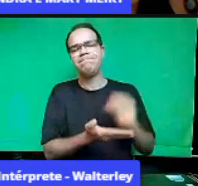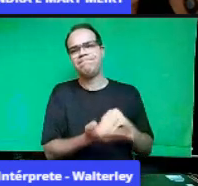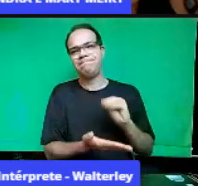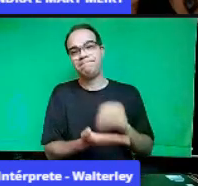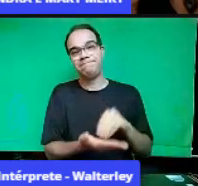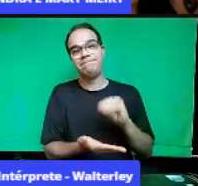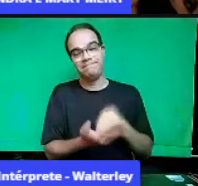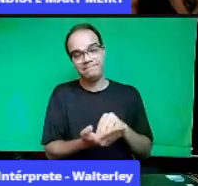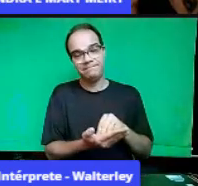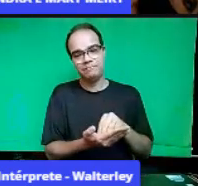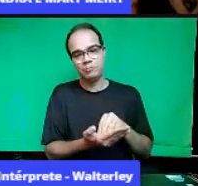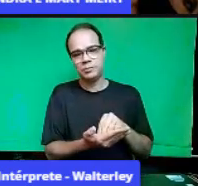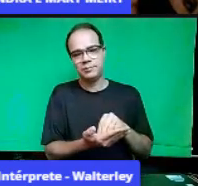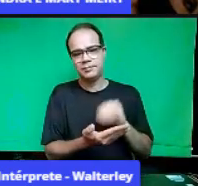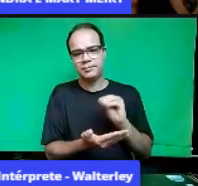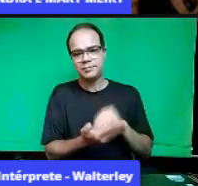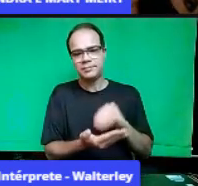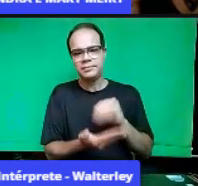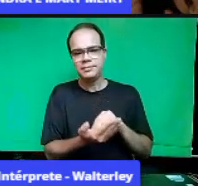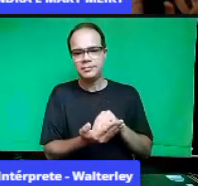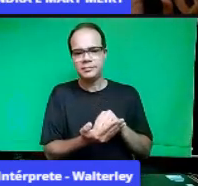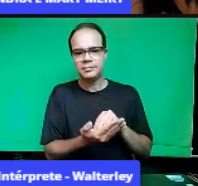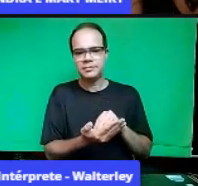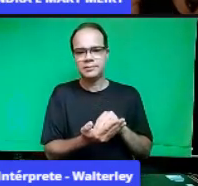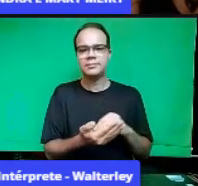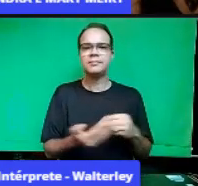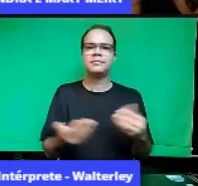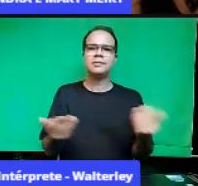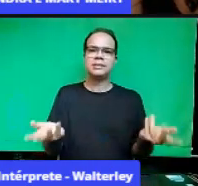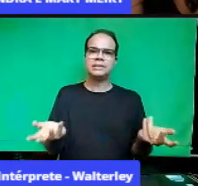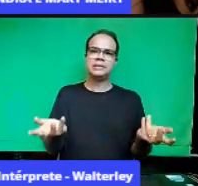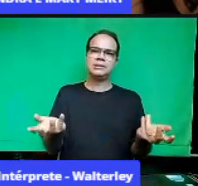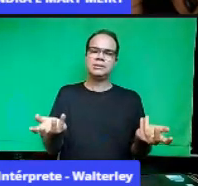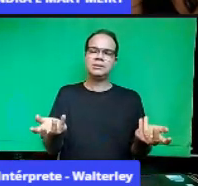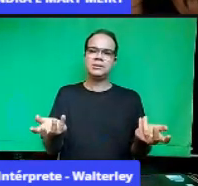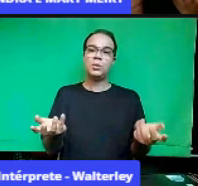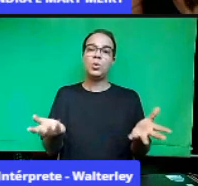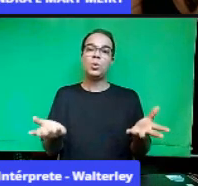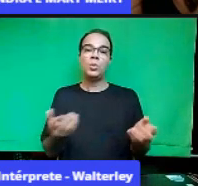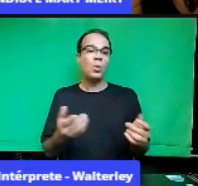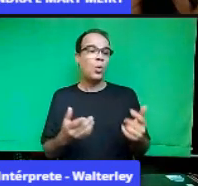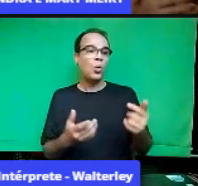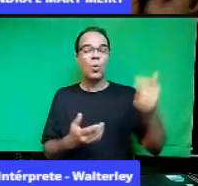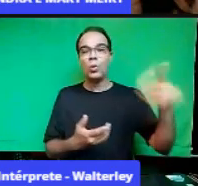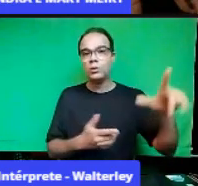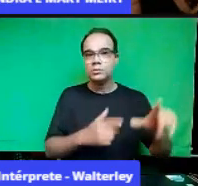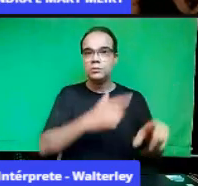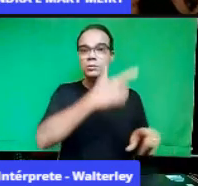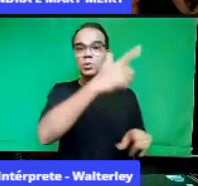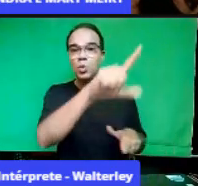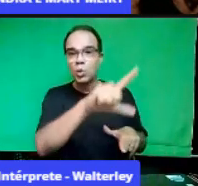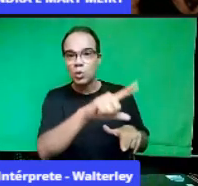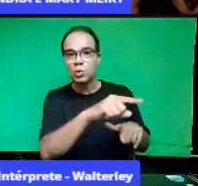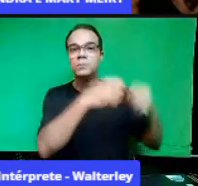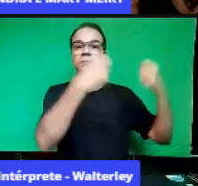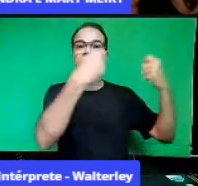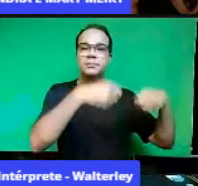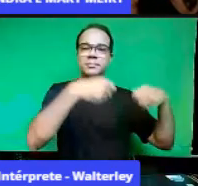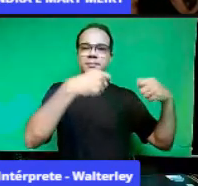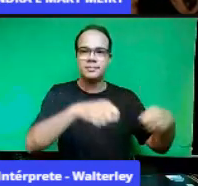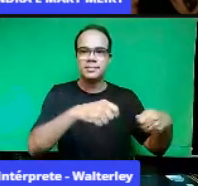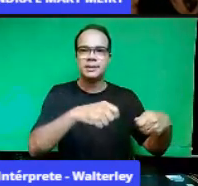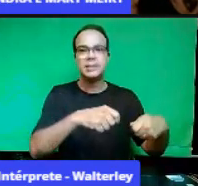de desenvolvimento proximal, que é o percurso que o indivíduo precisa seguir para desenvolver funções que estão em processo